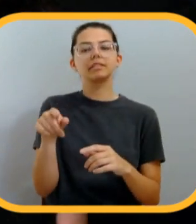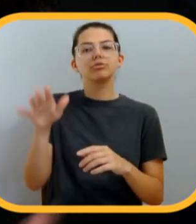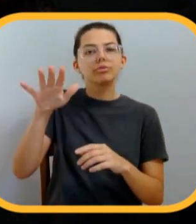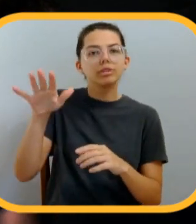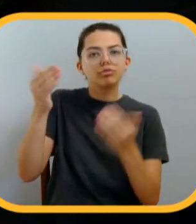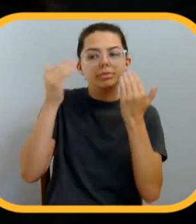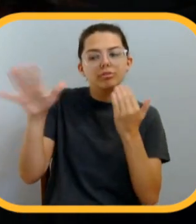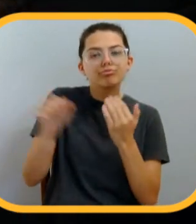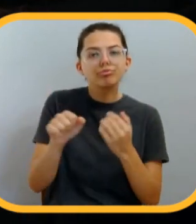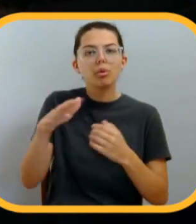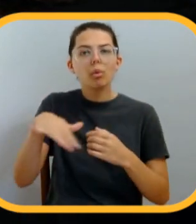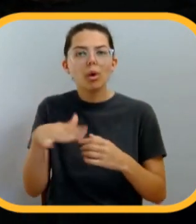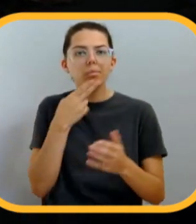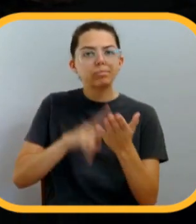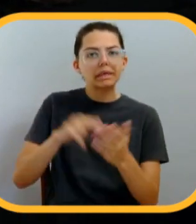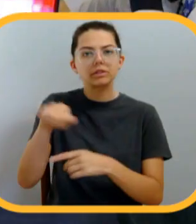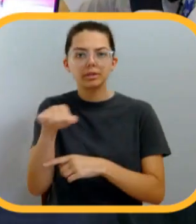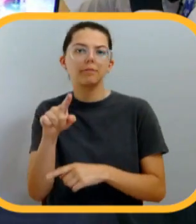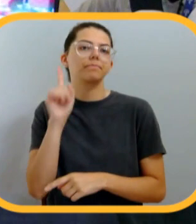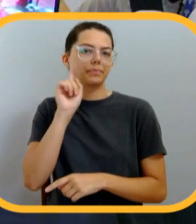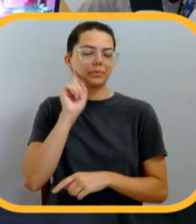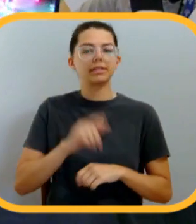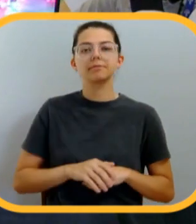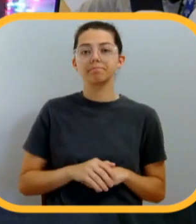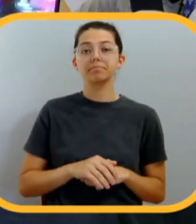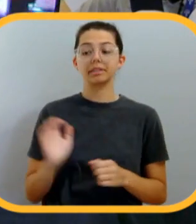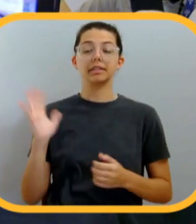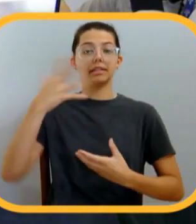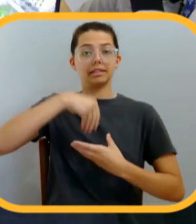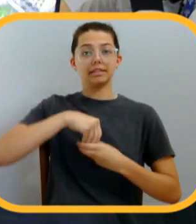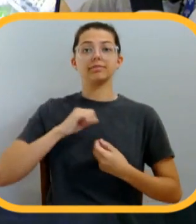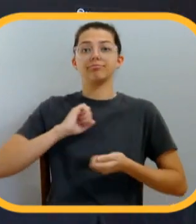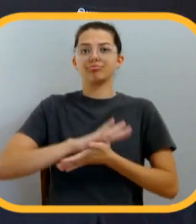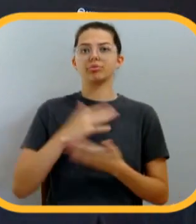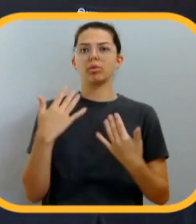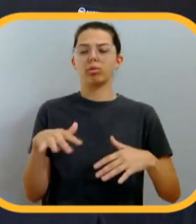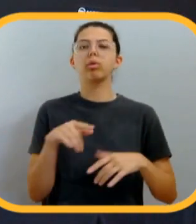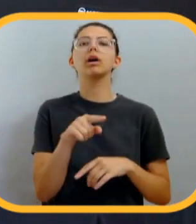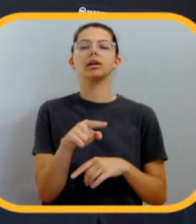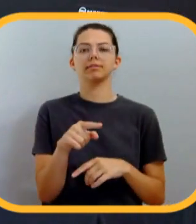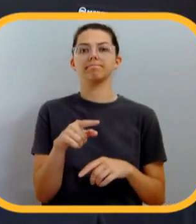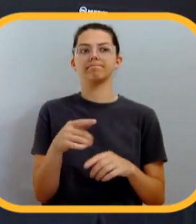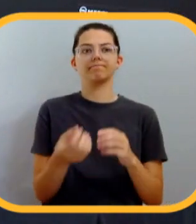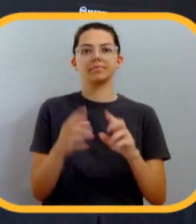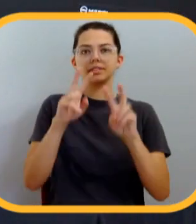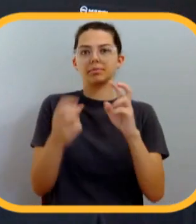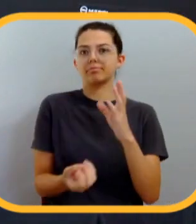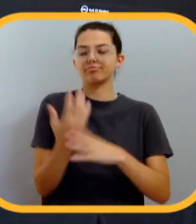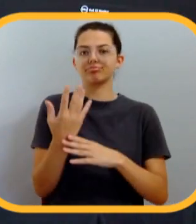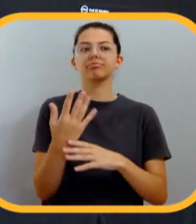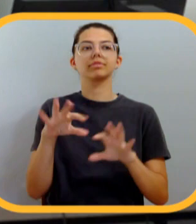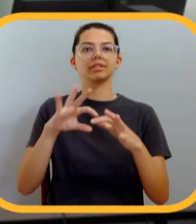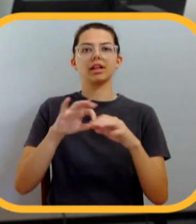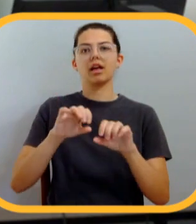que está por trás, é também extremamente importante aqui. A literacia mediática constitui um tema emergente da investigação sociológica